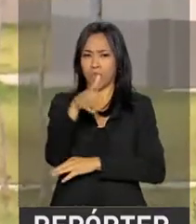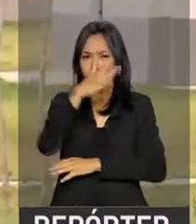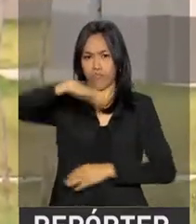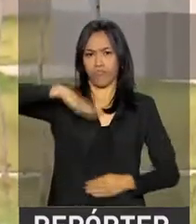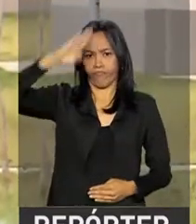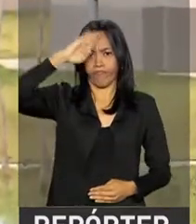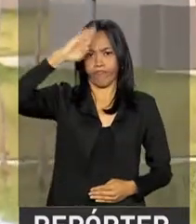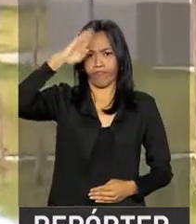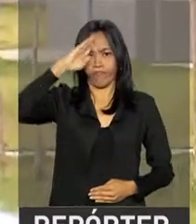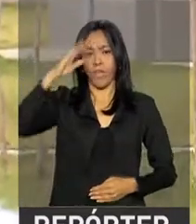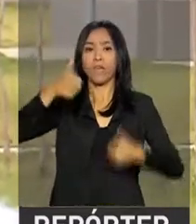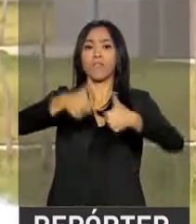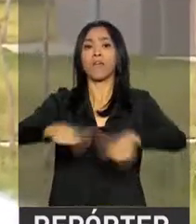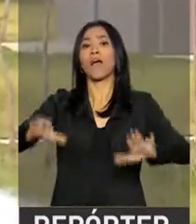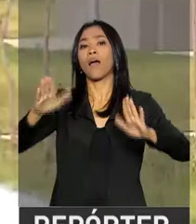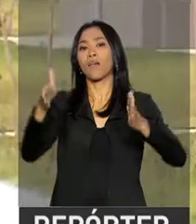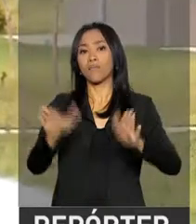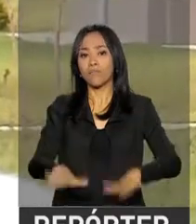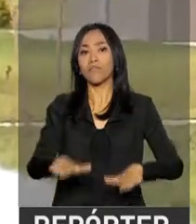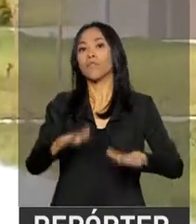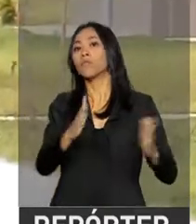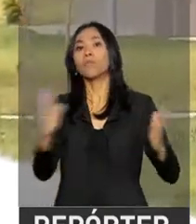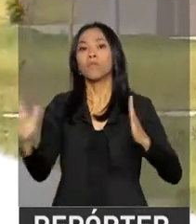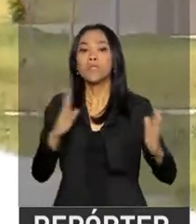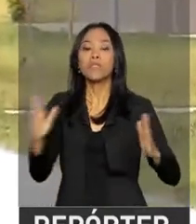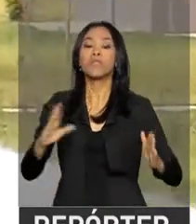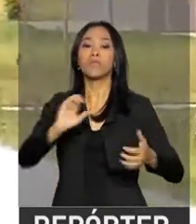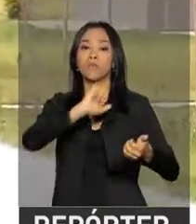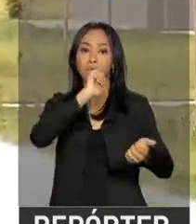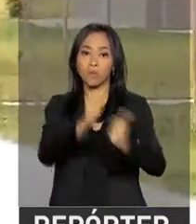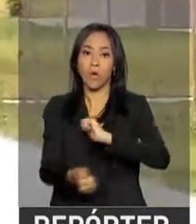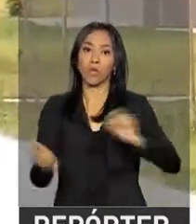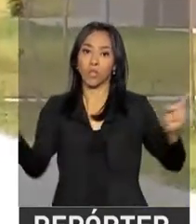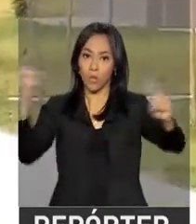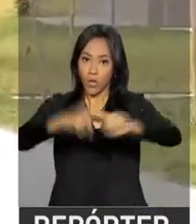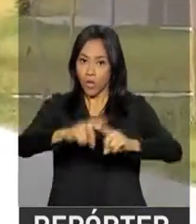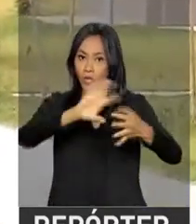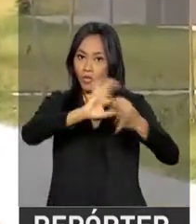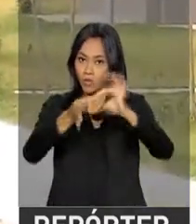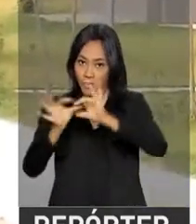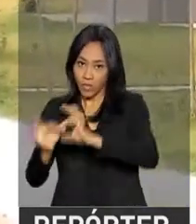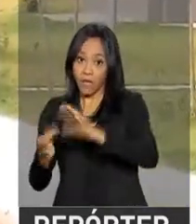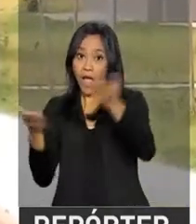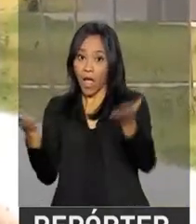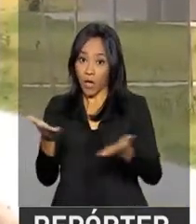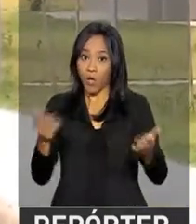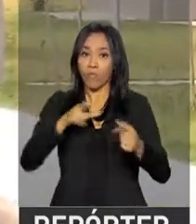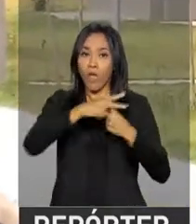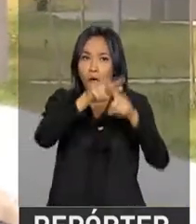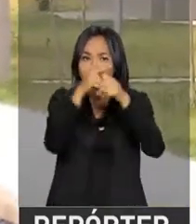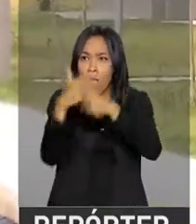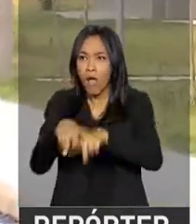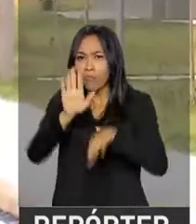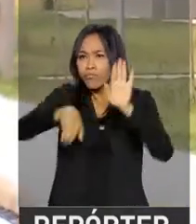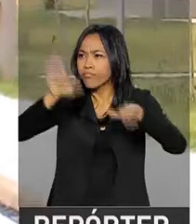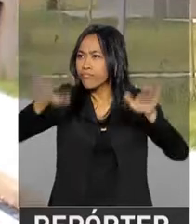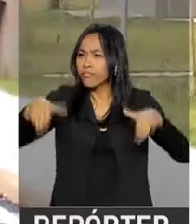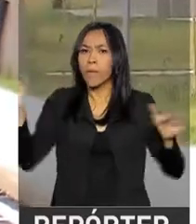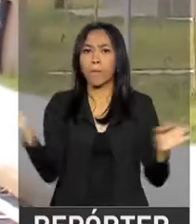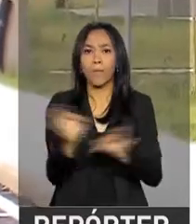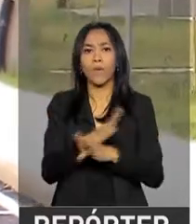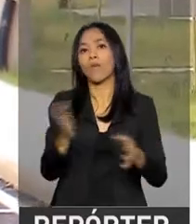as competições de 2016. Os imóveis foram reformados e agora vão beneficiar cerca de